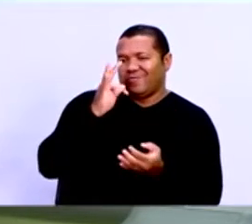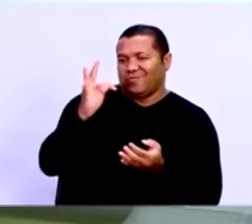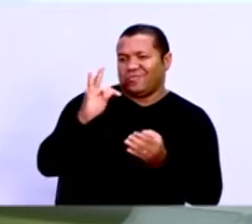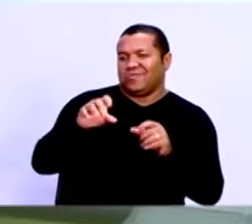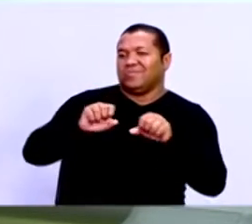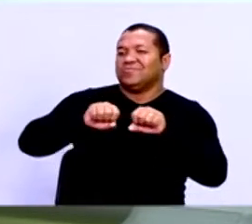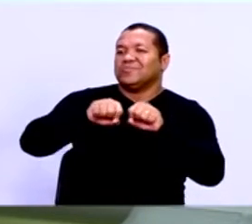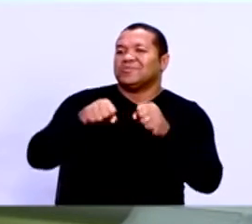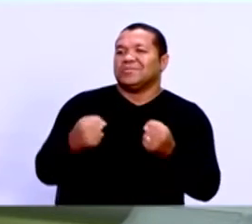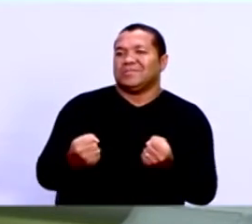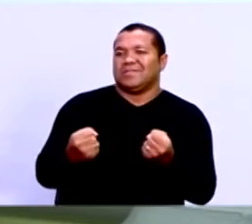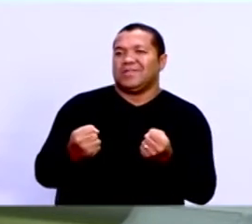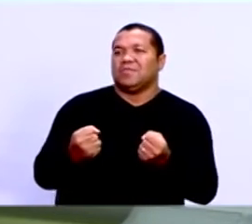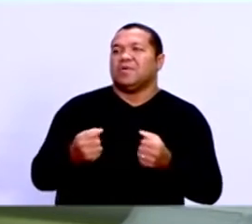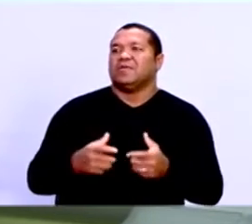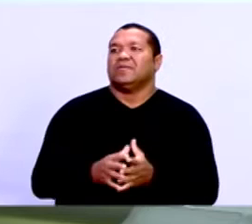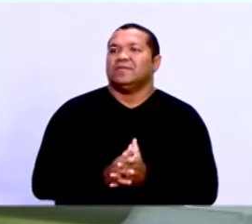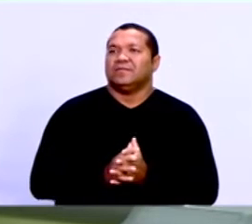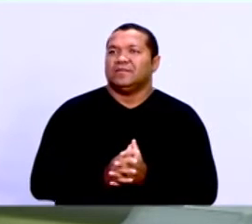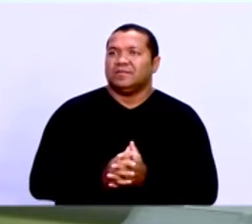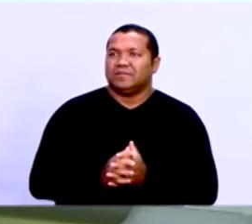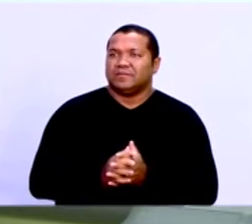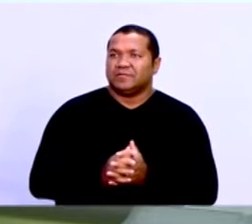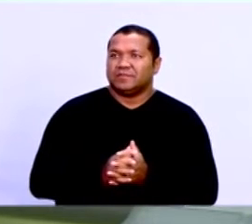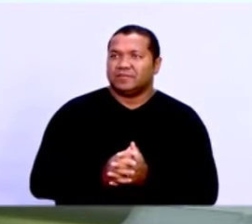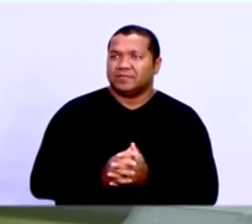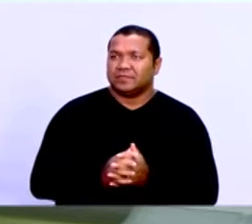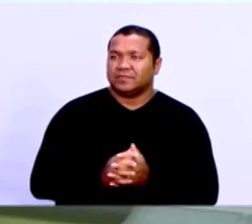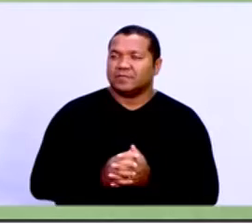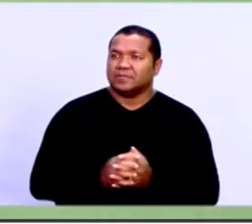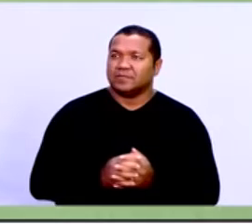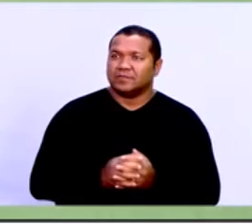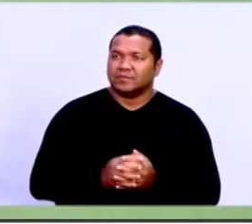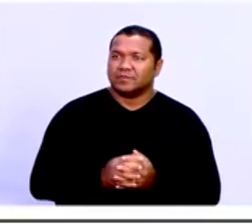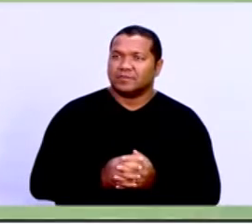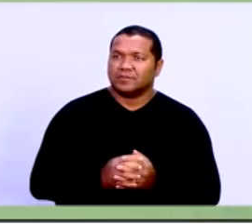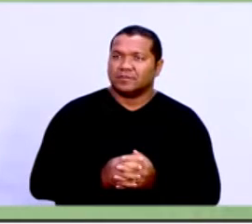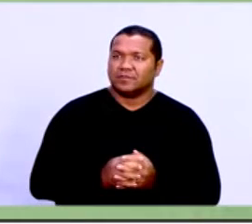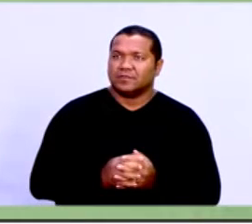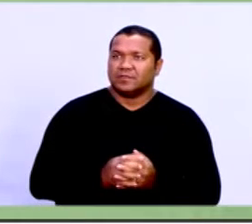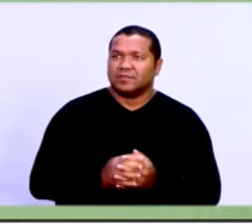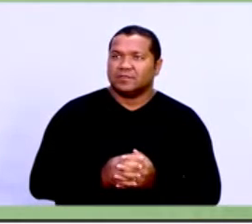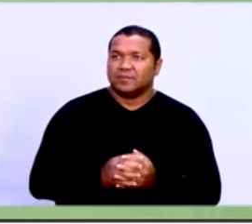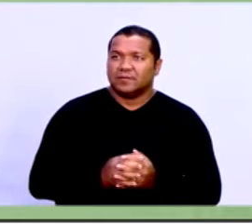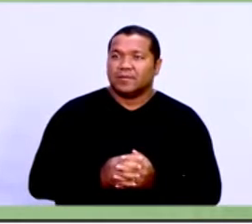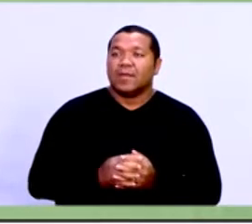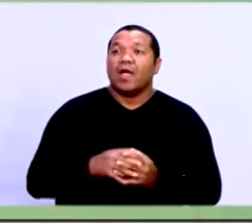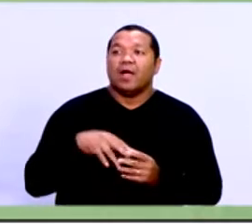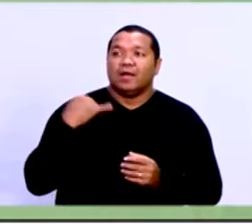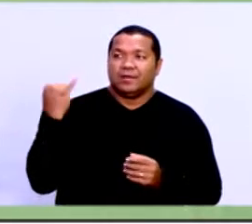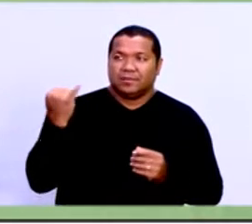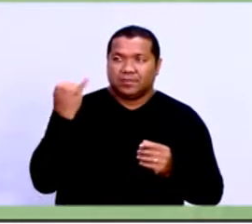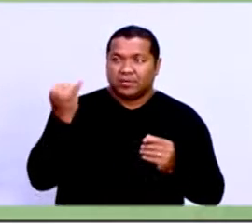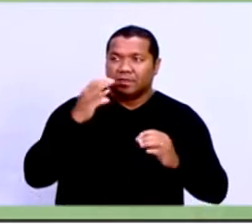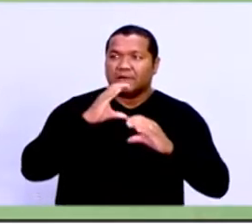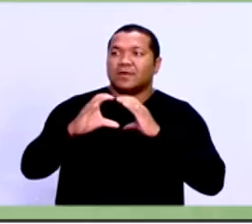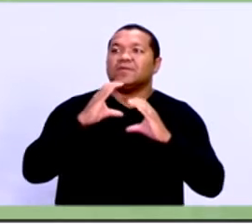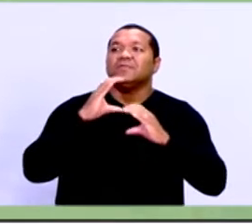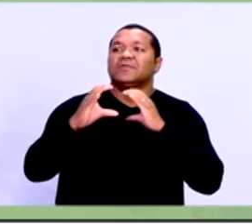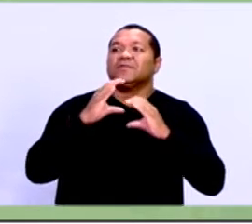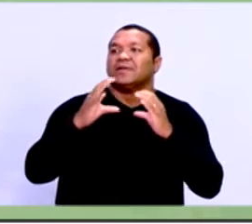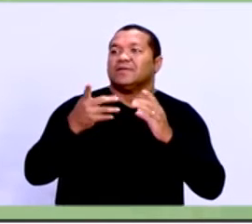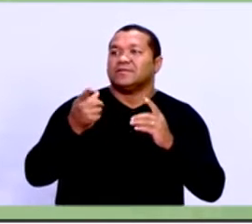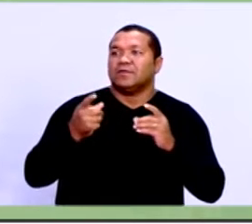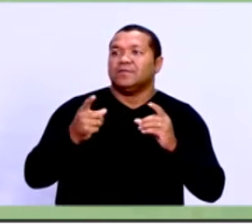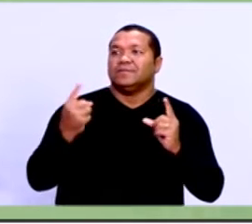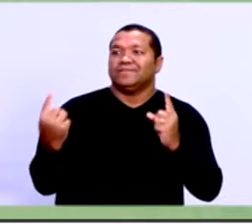dentro do segmento de mercado que ele precisa é importante a comunicação eo